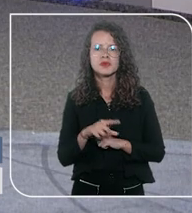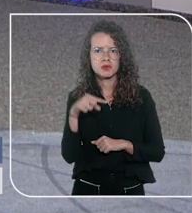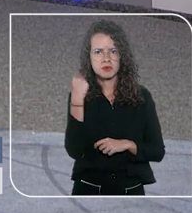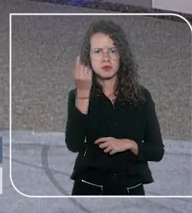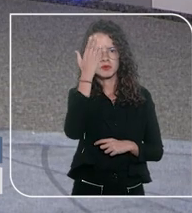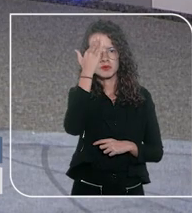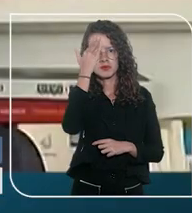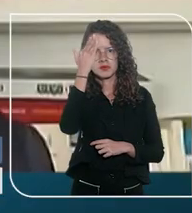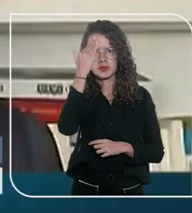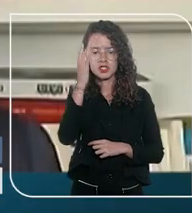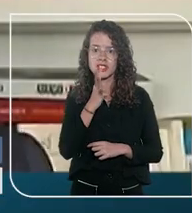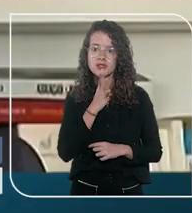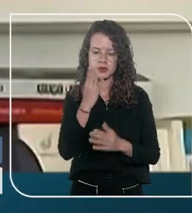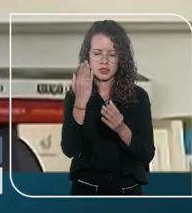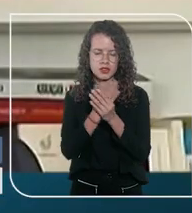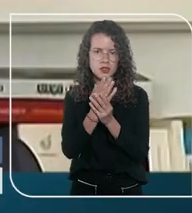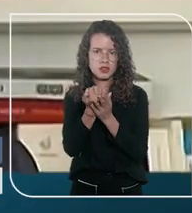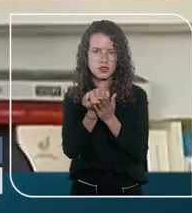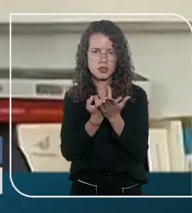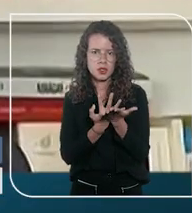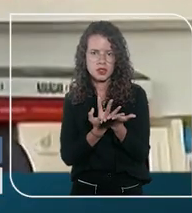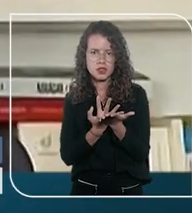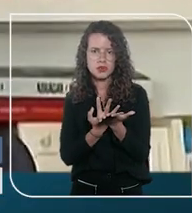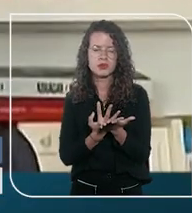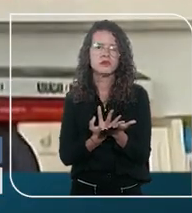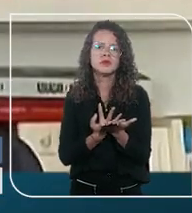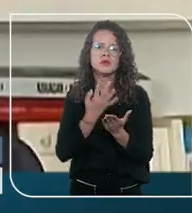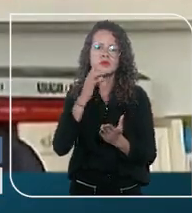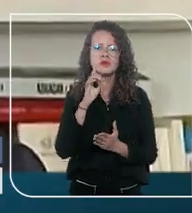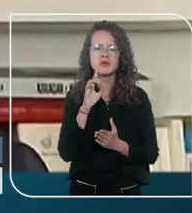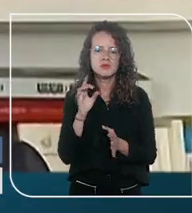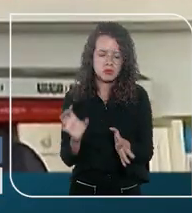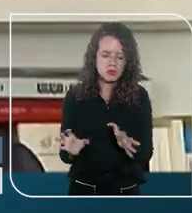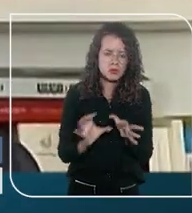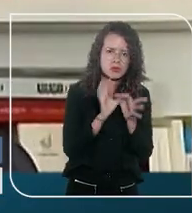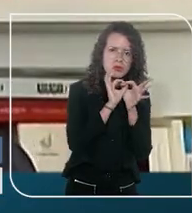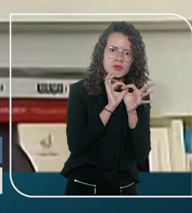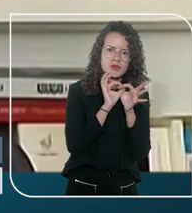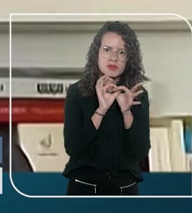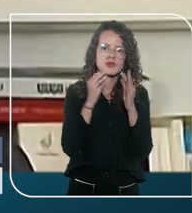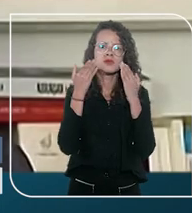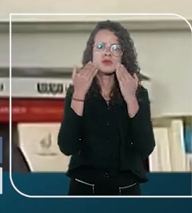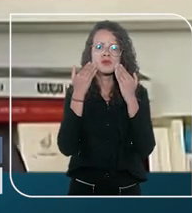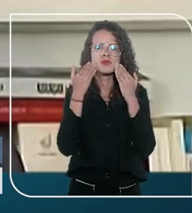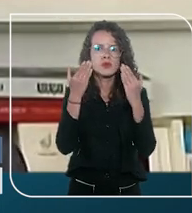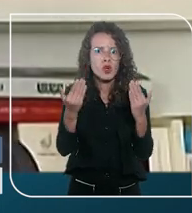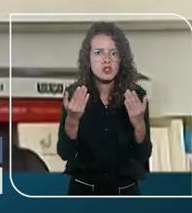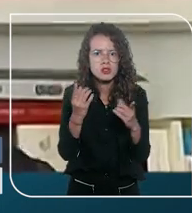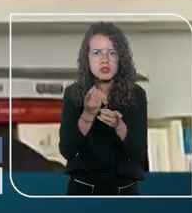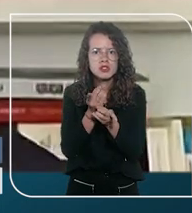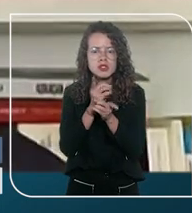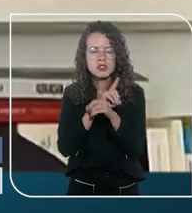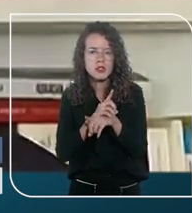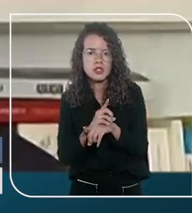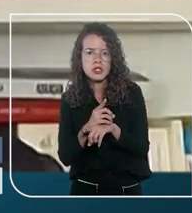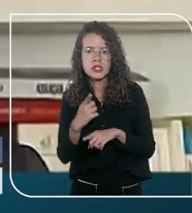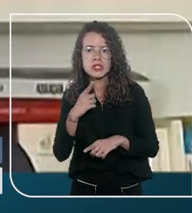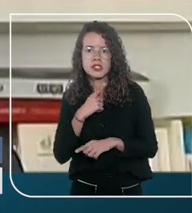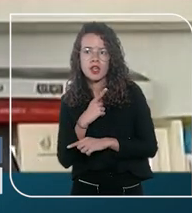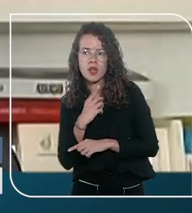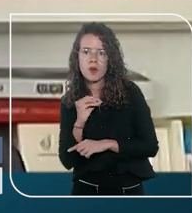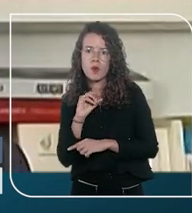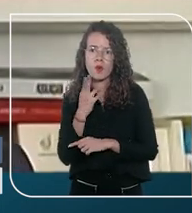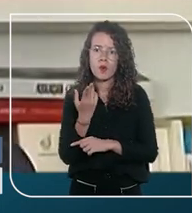dos embargos está vinculado à devida demonstração da divergência suscitada por meio